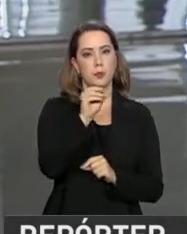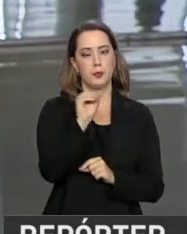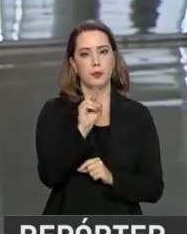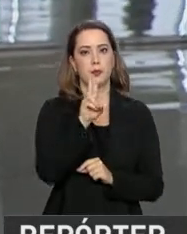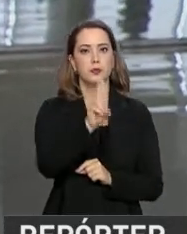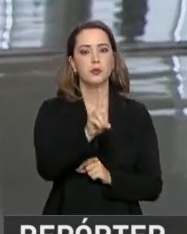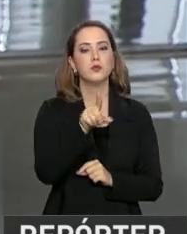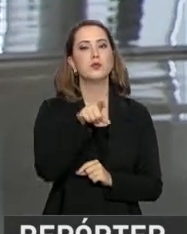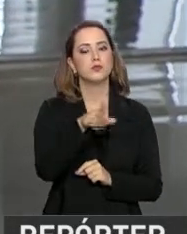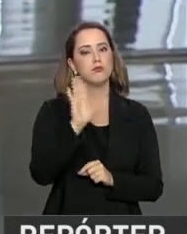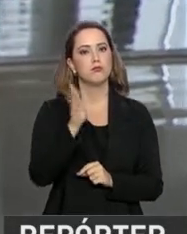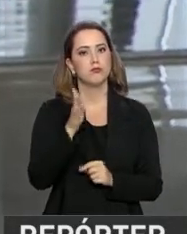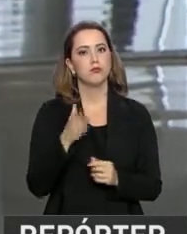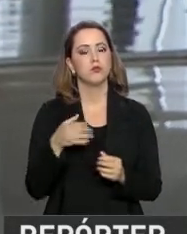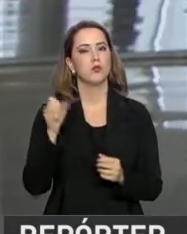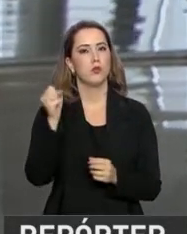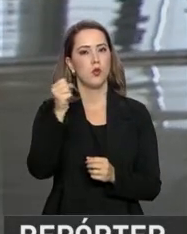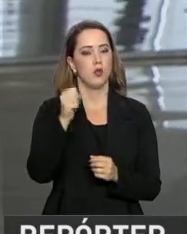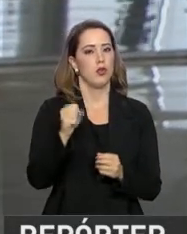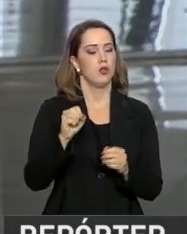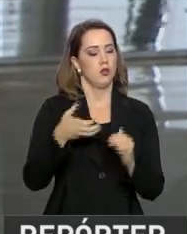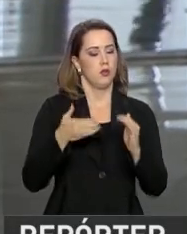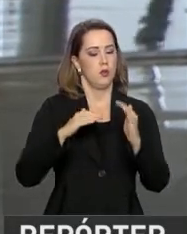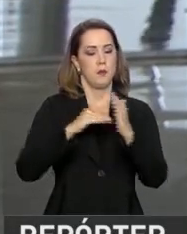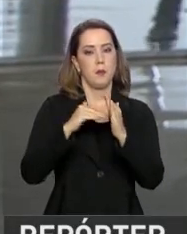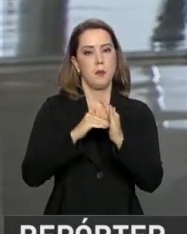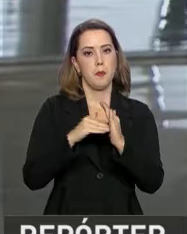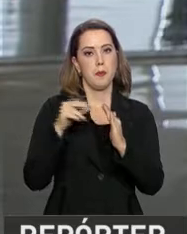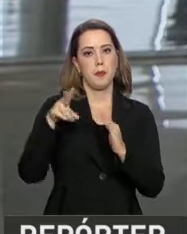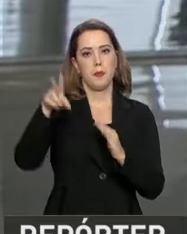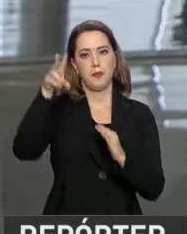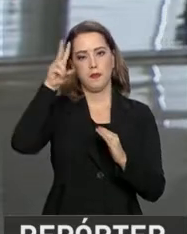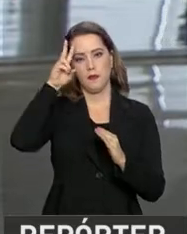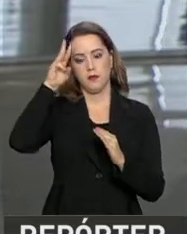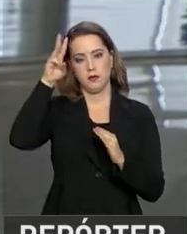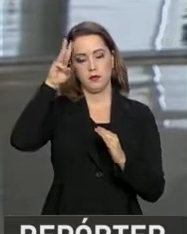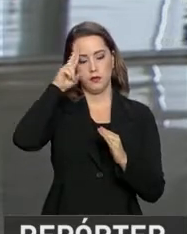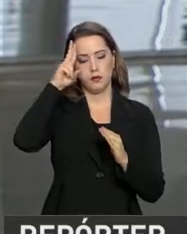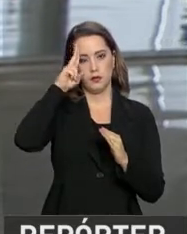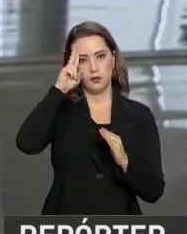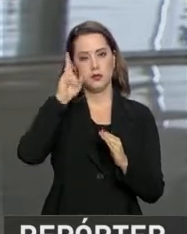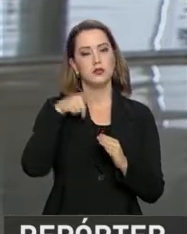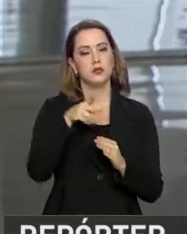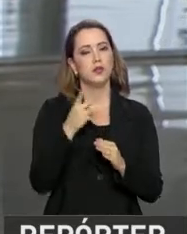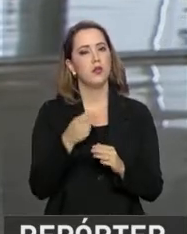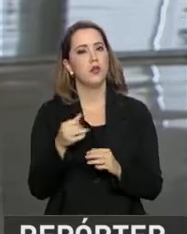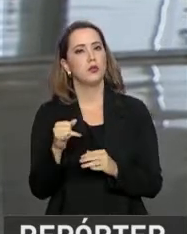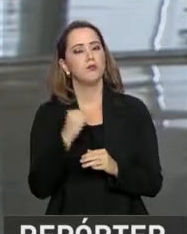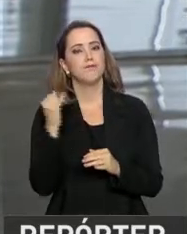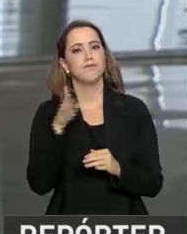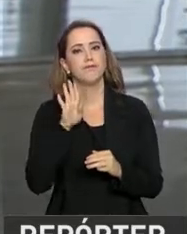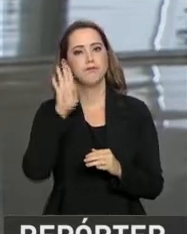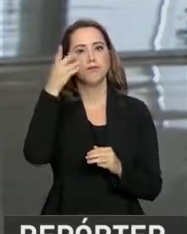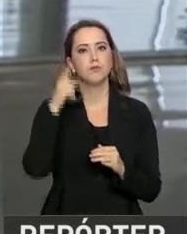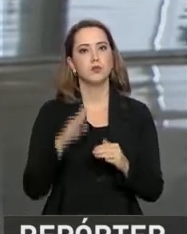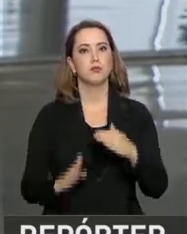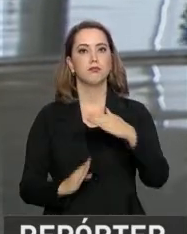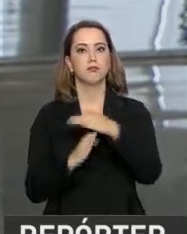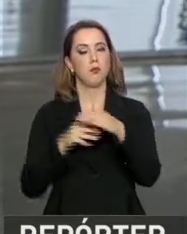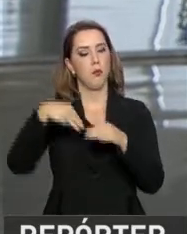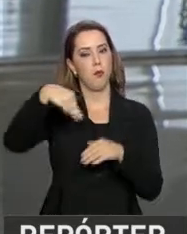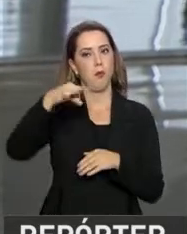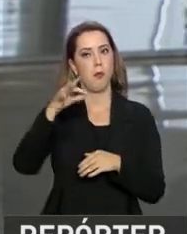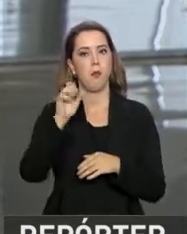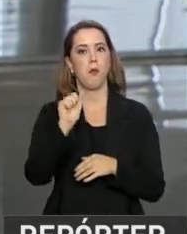ser sabatinado pelo Senado na terça-feira, o novo presidente do Banco Central disse que tem como principal objetivo atingir a meta de inflação.